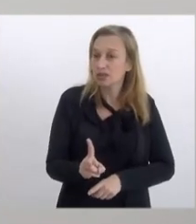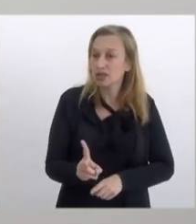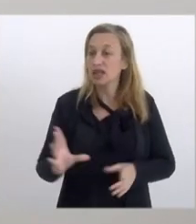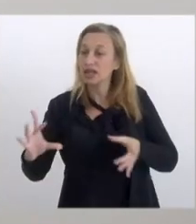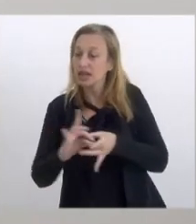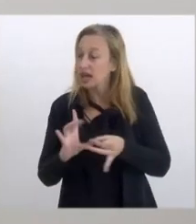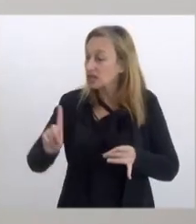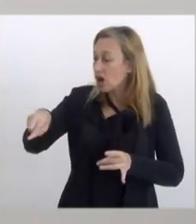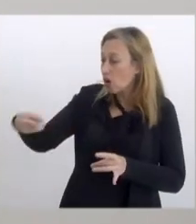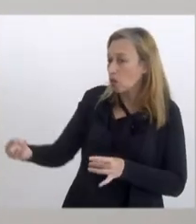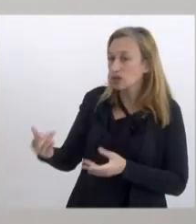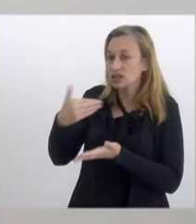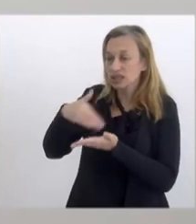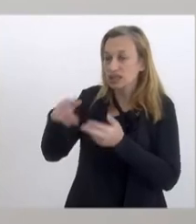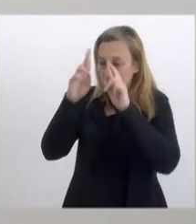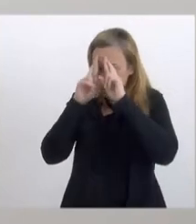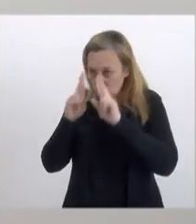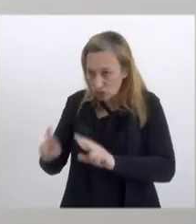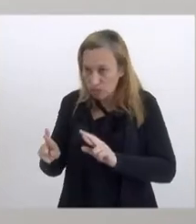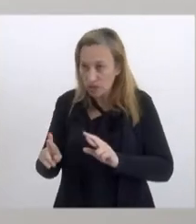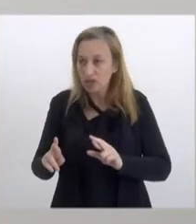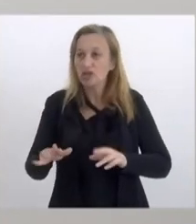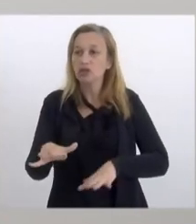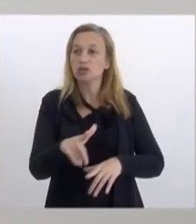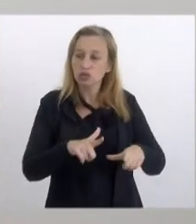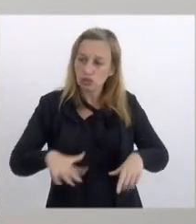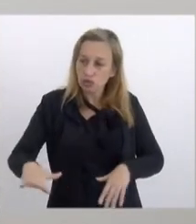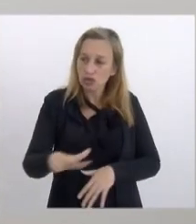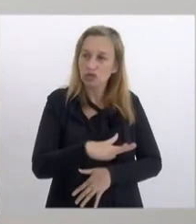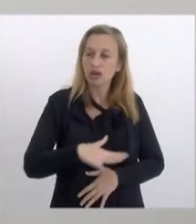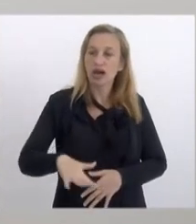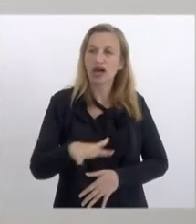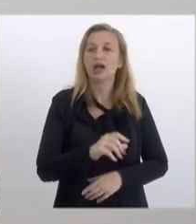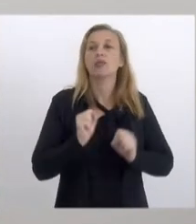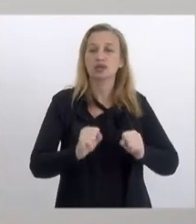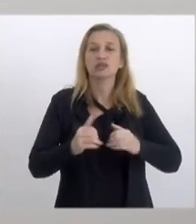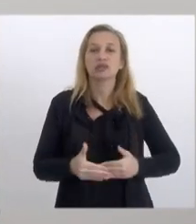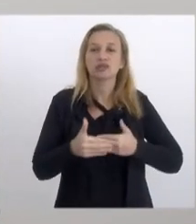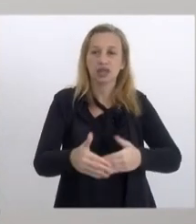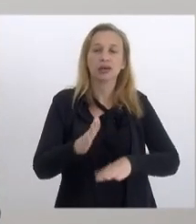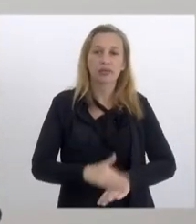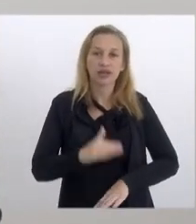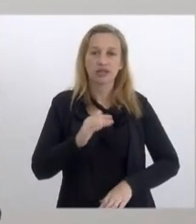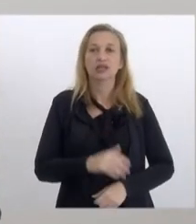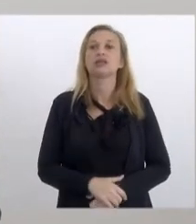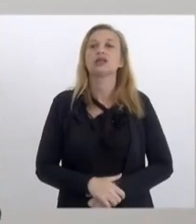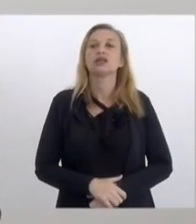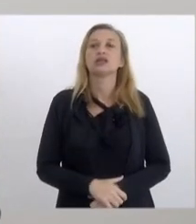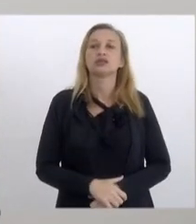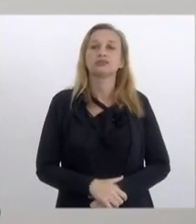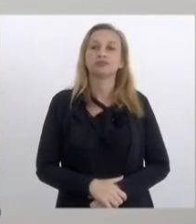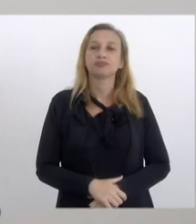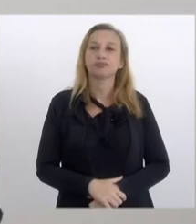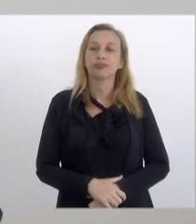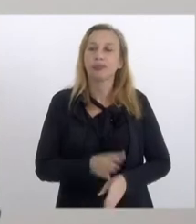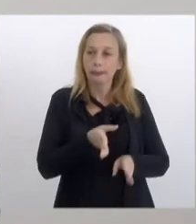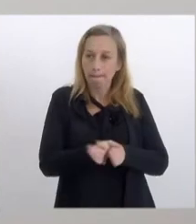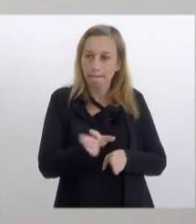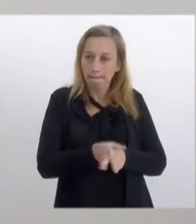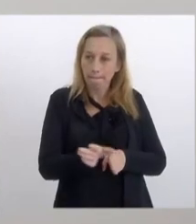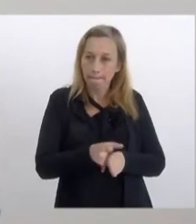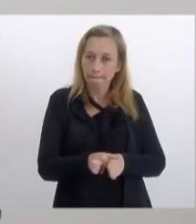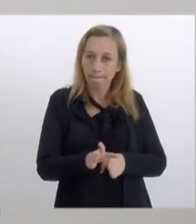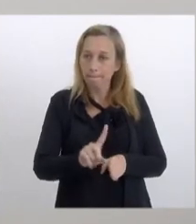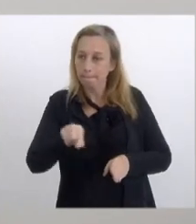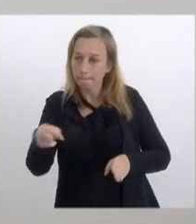outras secretarias, respeitando assim, o seu espaço, para que possamos avançar cada vez mais e auxiliar